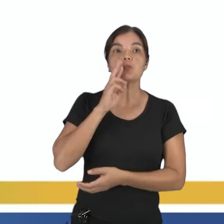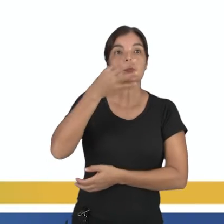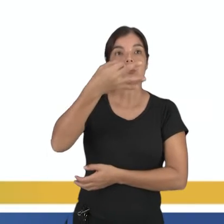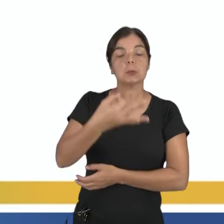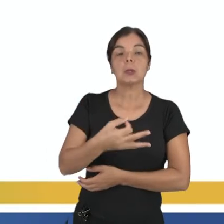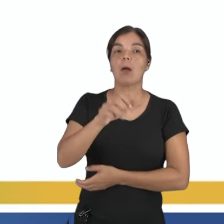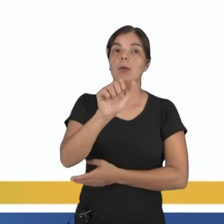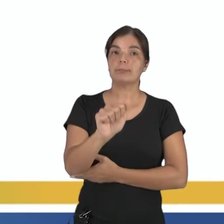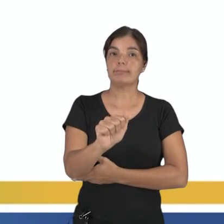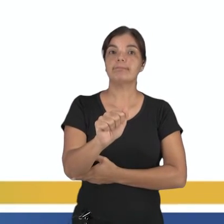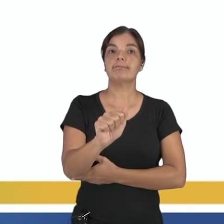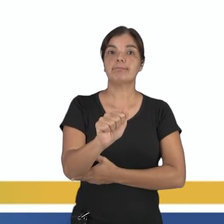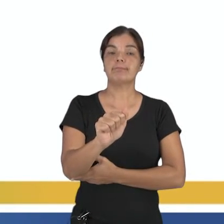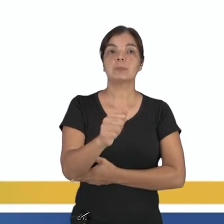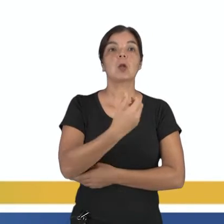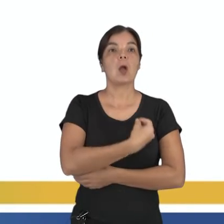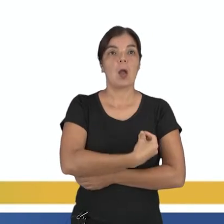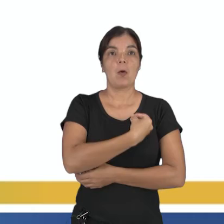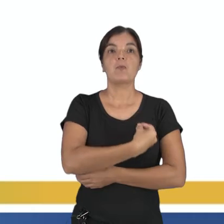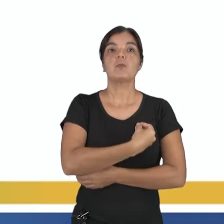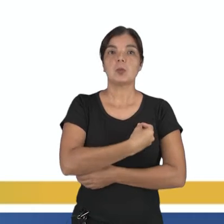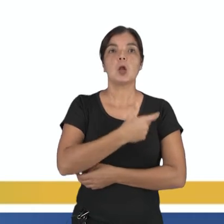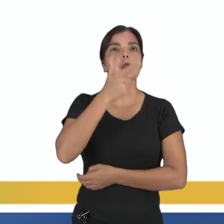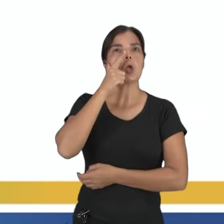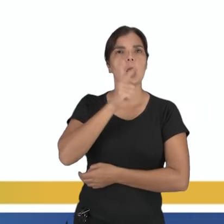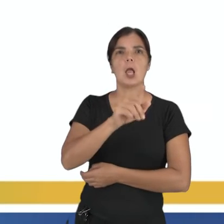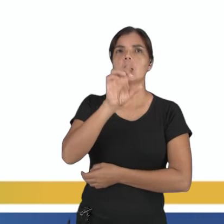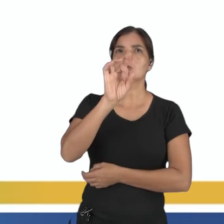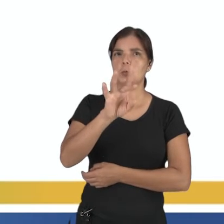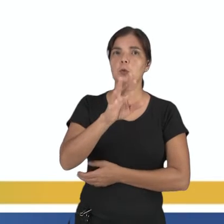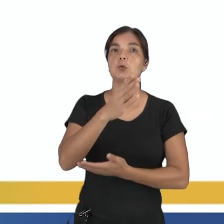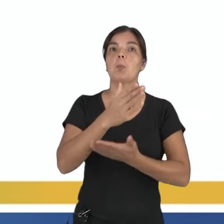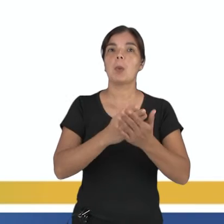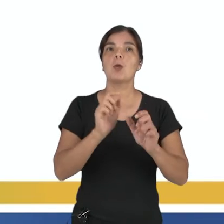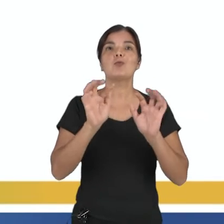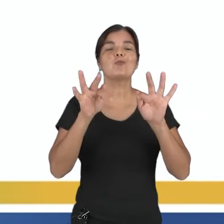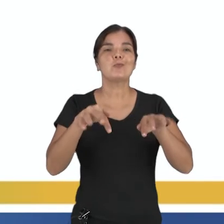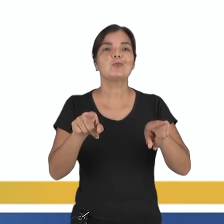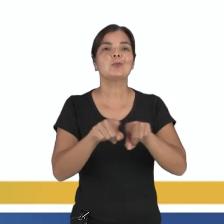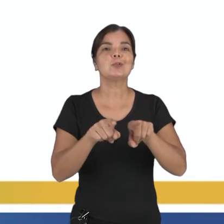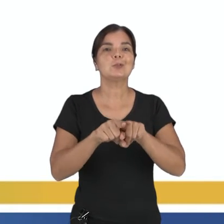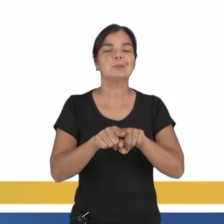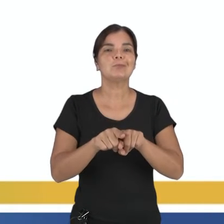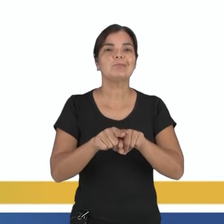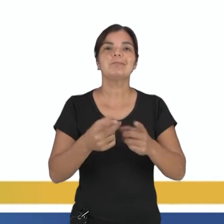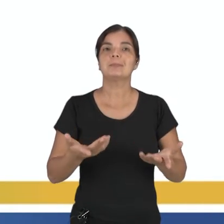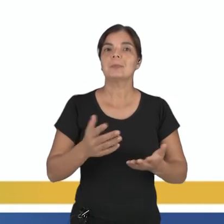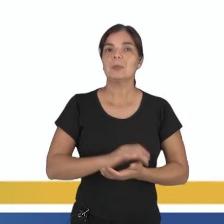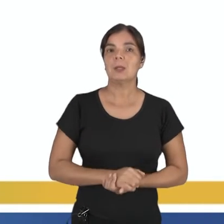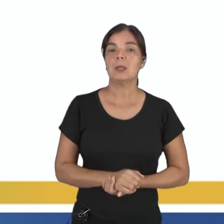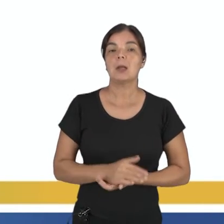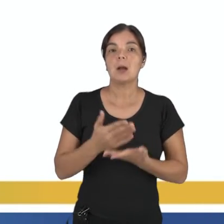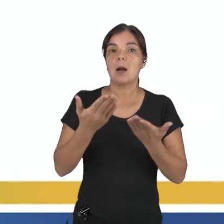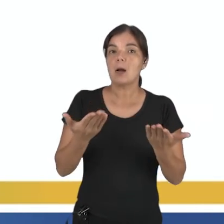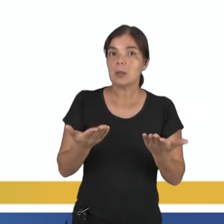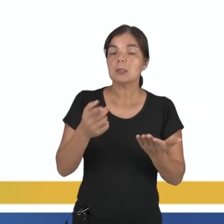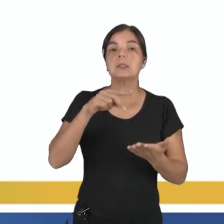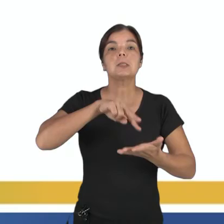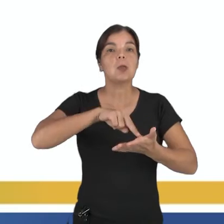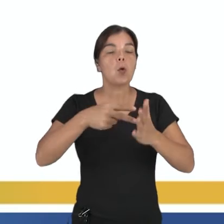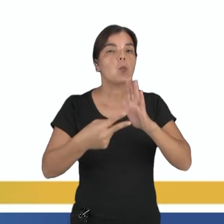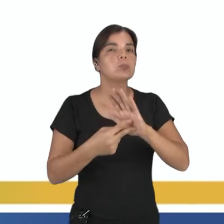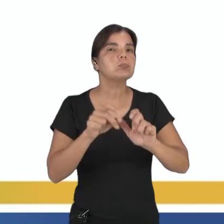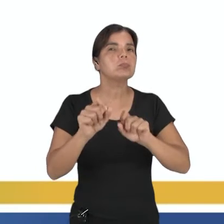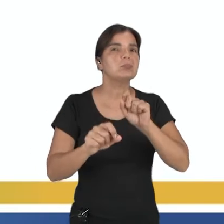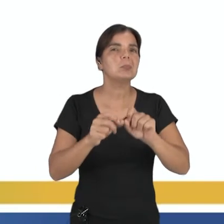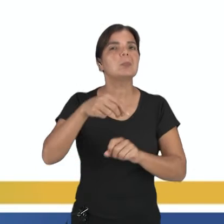questão certa é a vida consagrada ao ganho é apenas um meio e não um fim. Então, isso